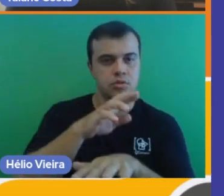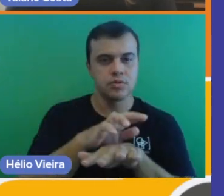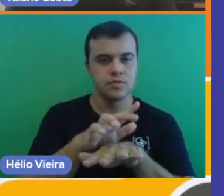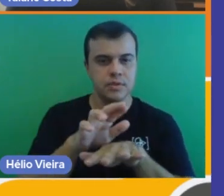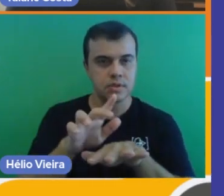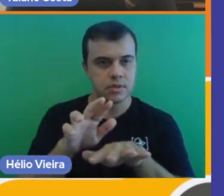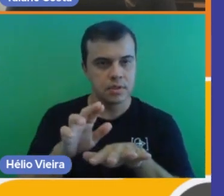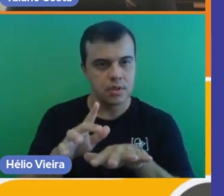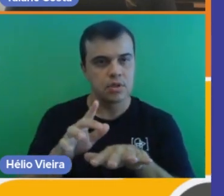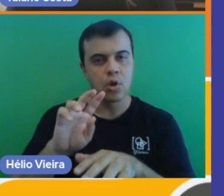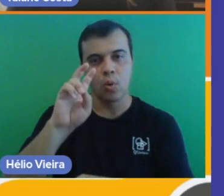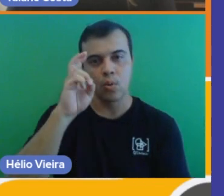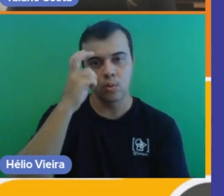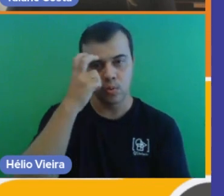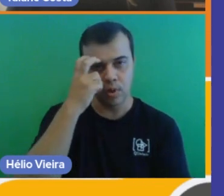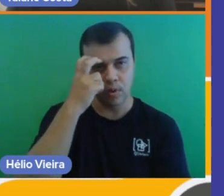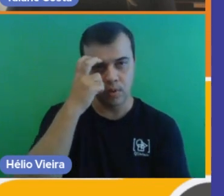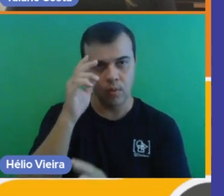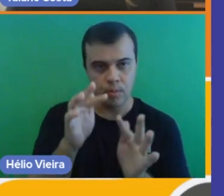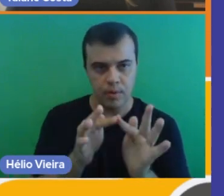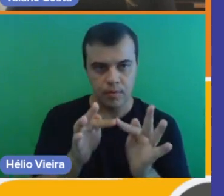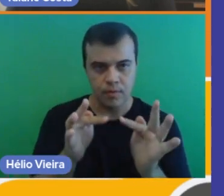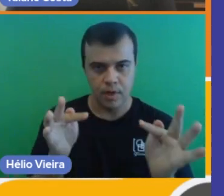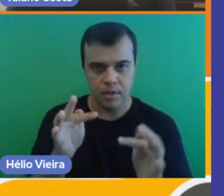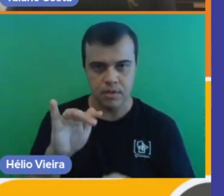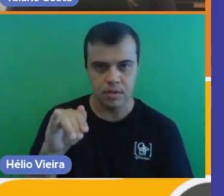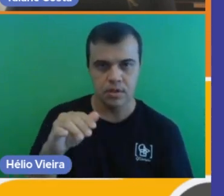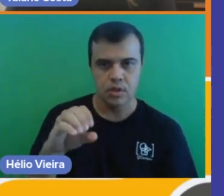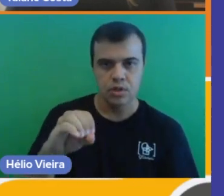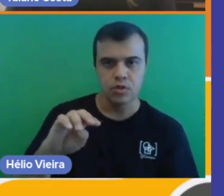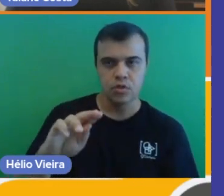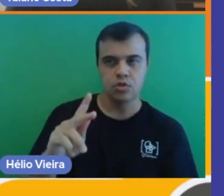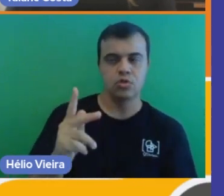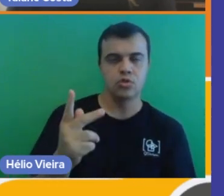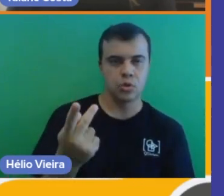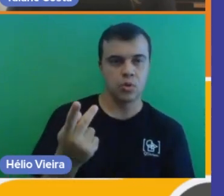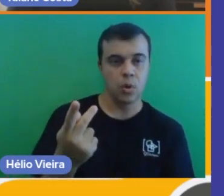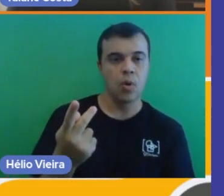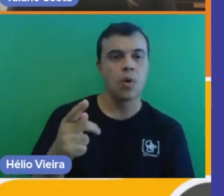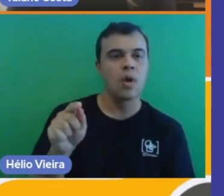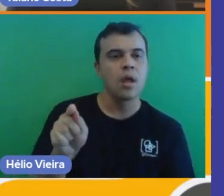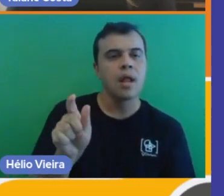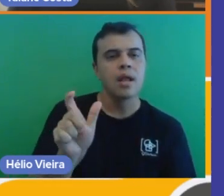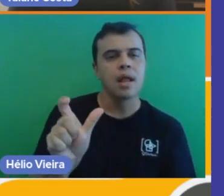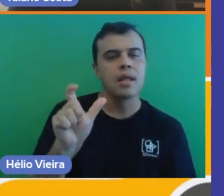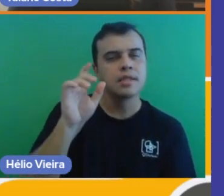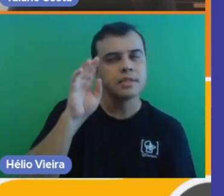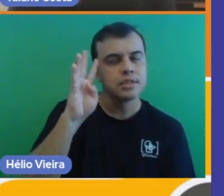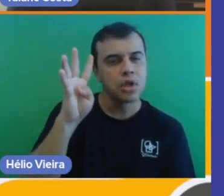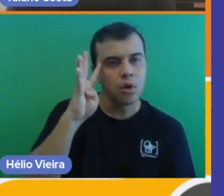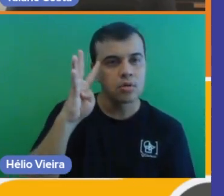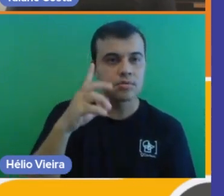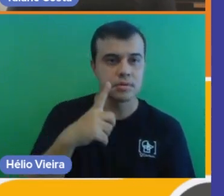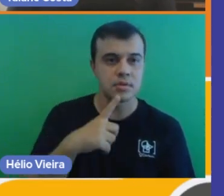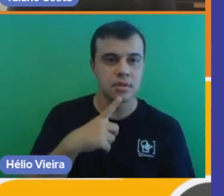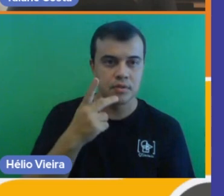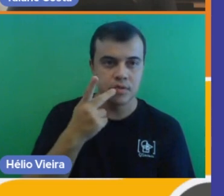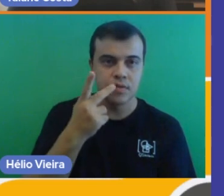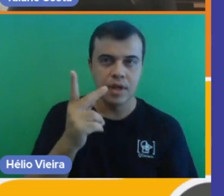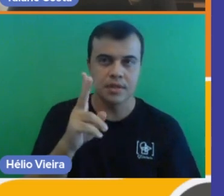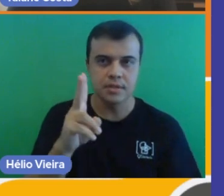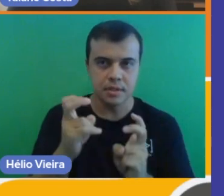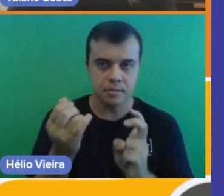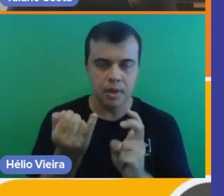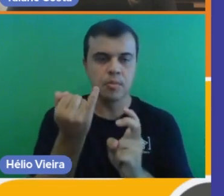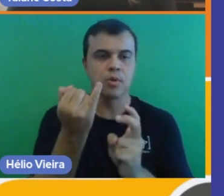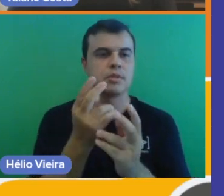diversidade cultural. É uma frase do John Dewey, que é um dos teóricos, né, que fala dessa